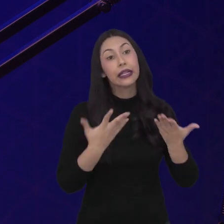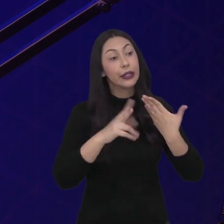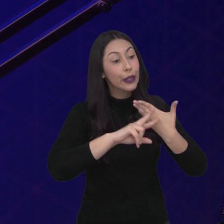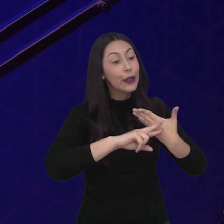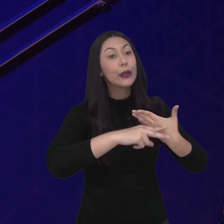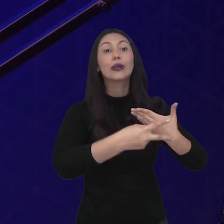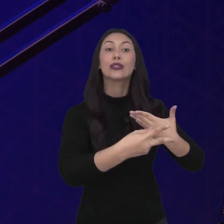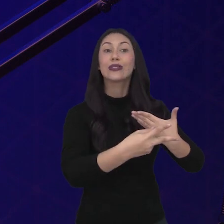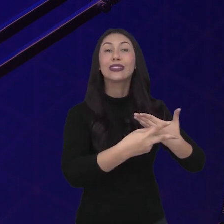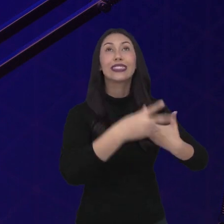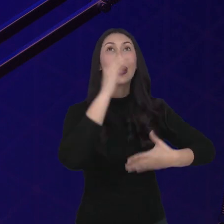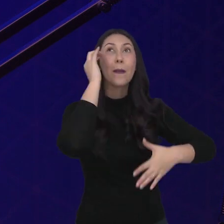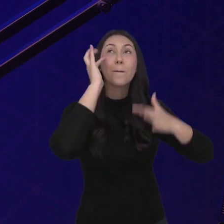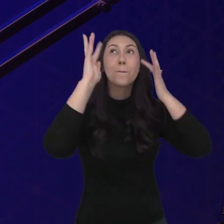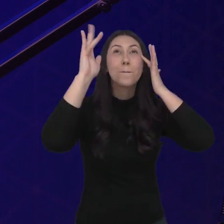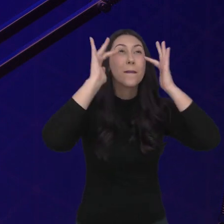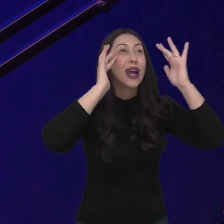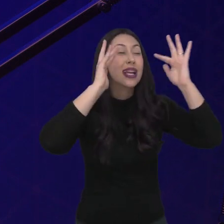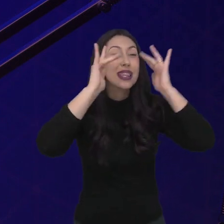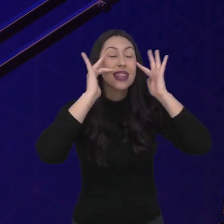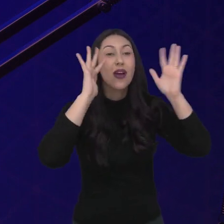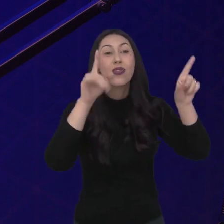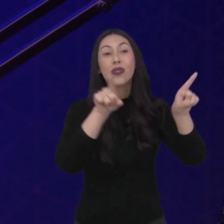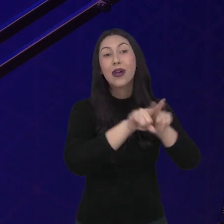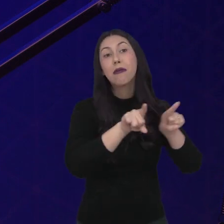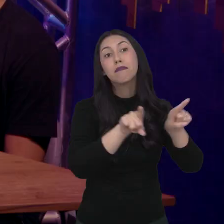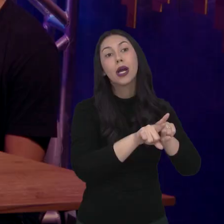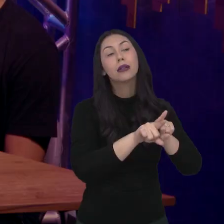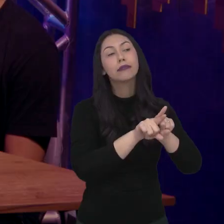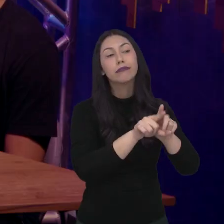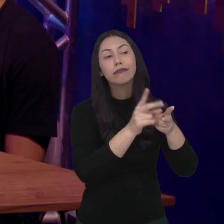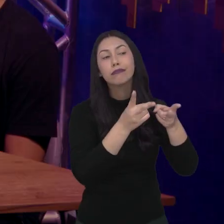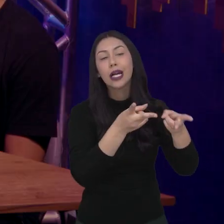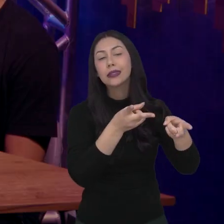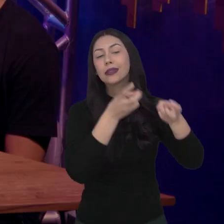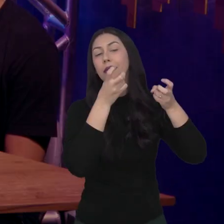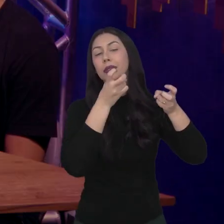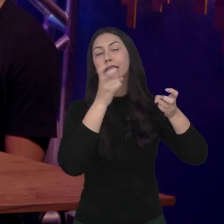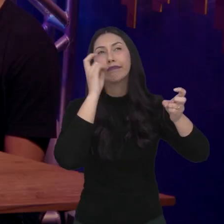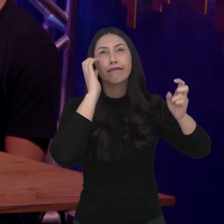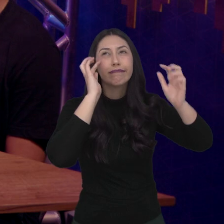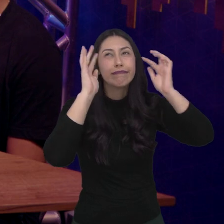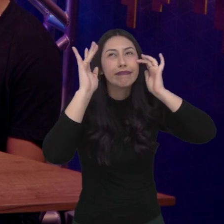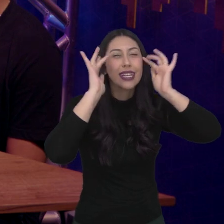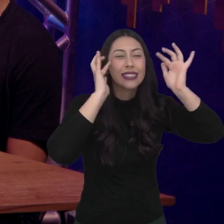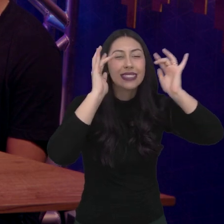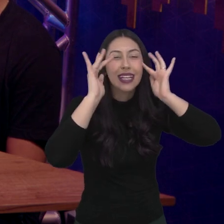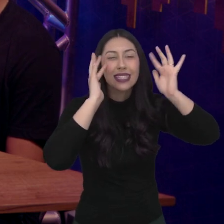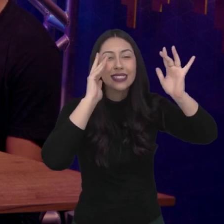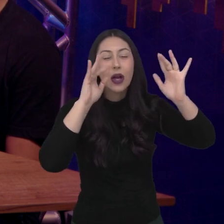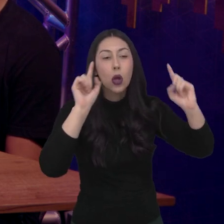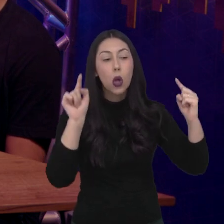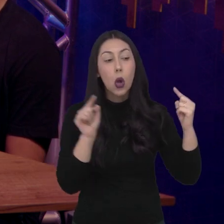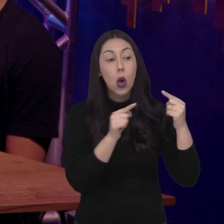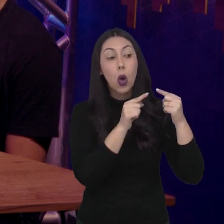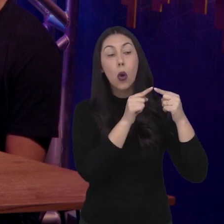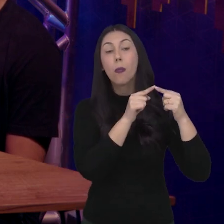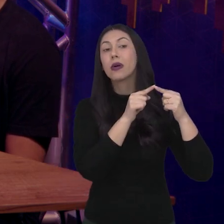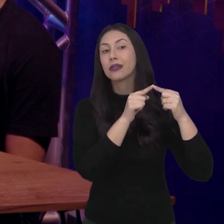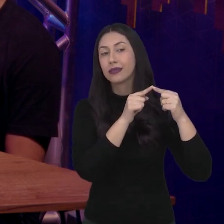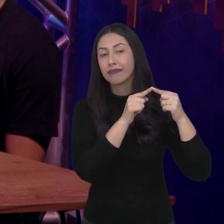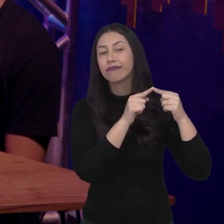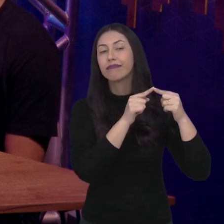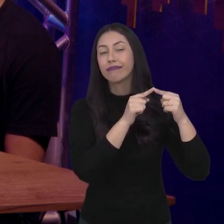reflete no mundo da imaginação da Barbie. Então olha só como o mundo da imaginação, ele reflete também, né?